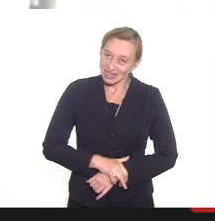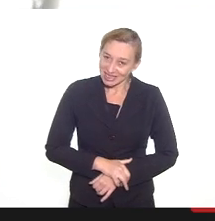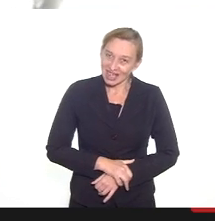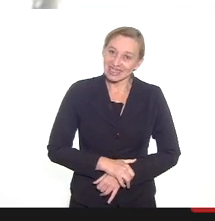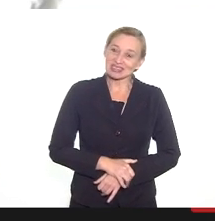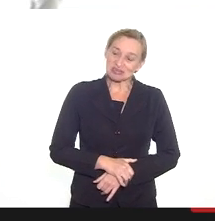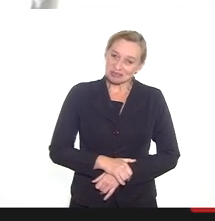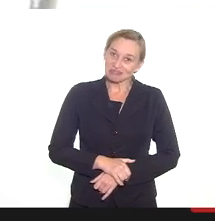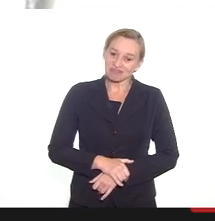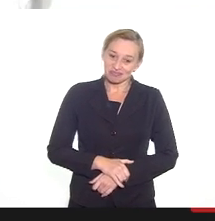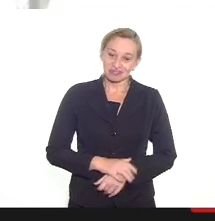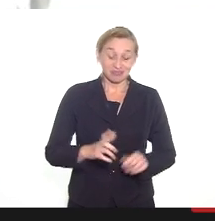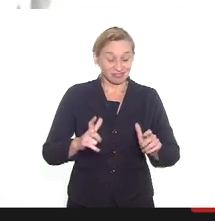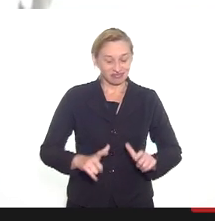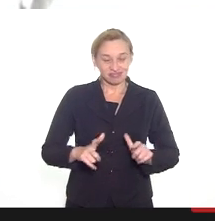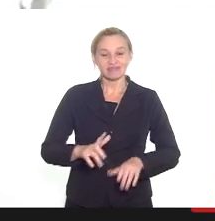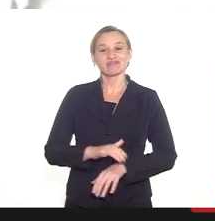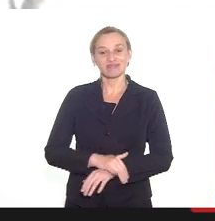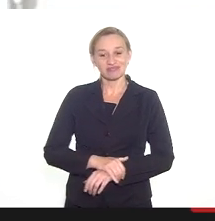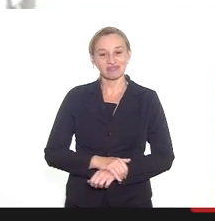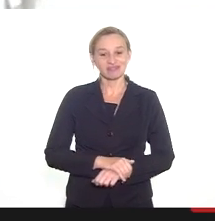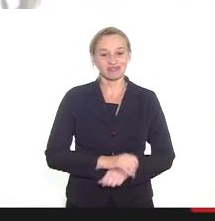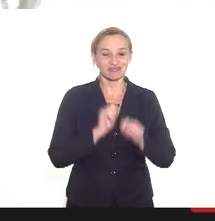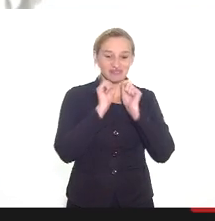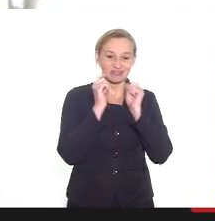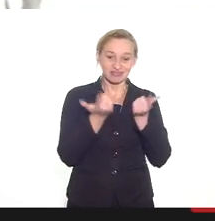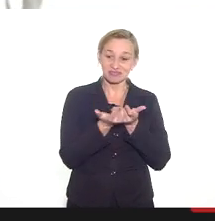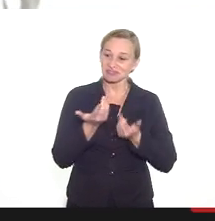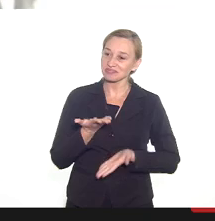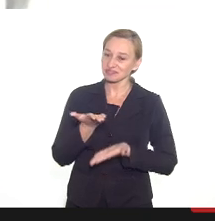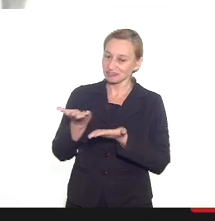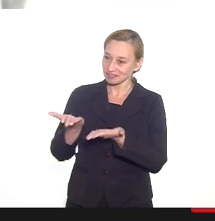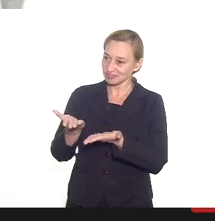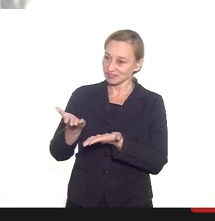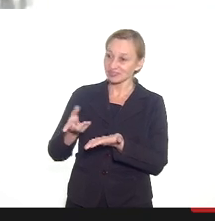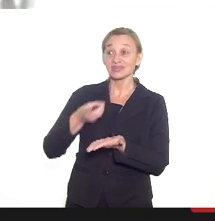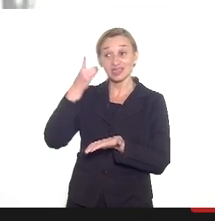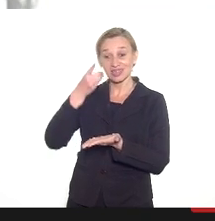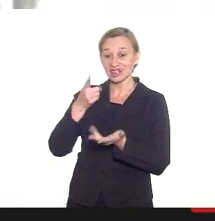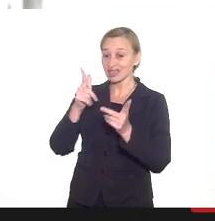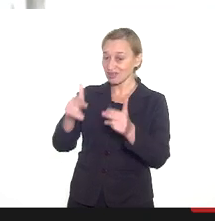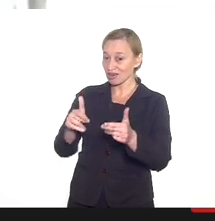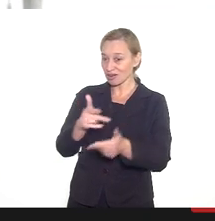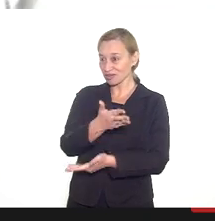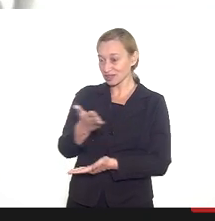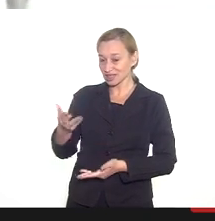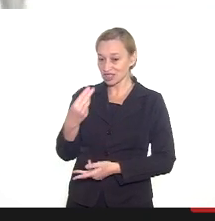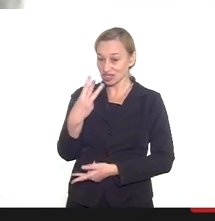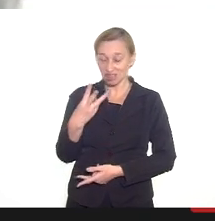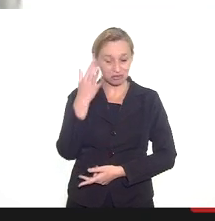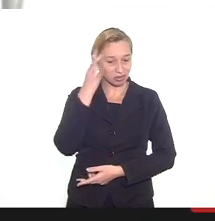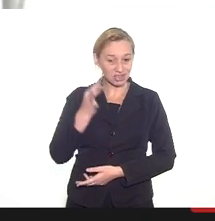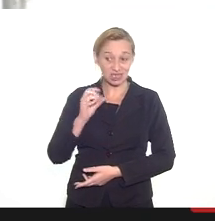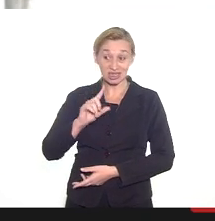aí nesse espaço do parlamento por deputadas como vocês três. Não sei se temos mais alguma aqui